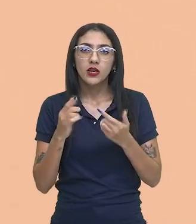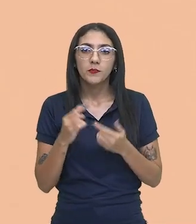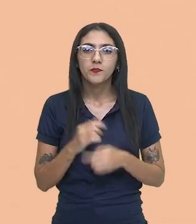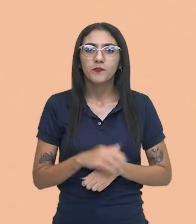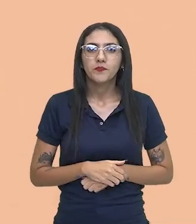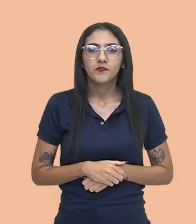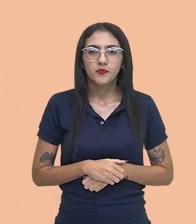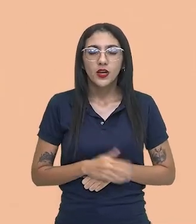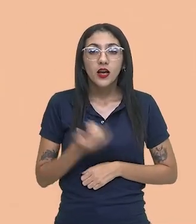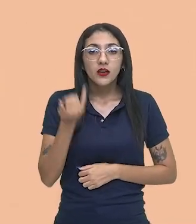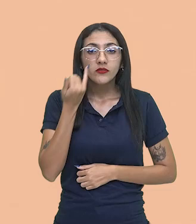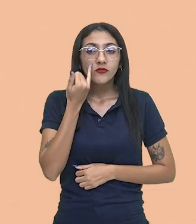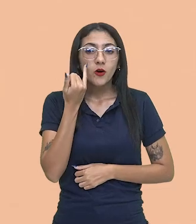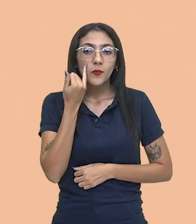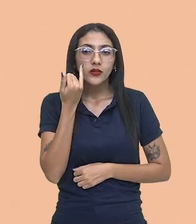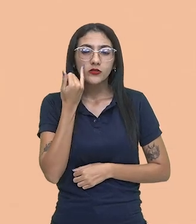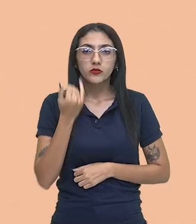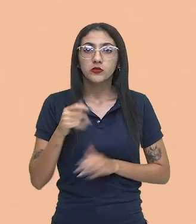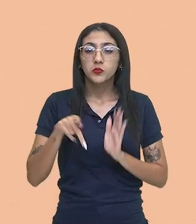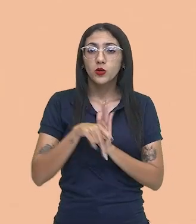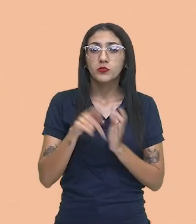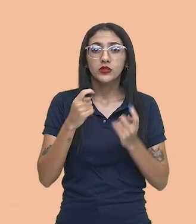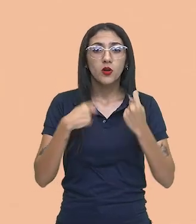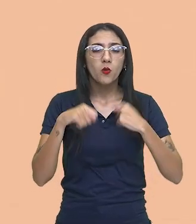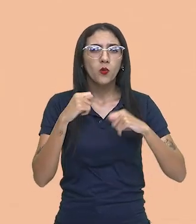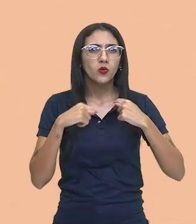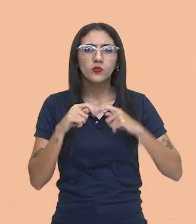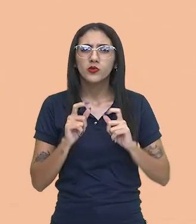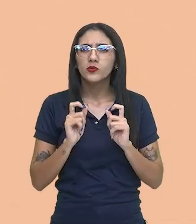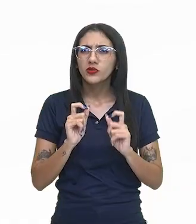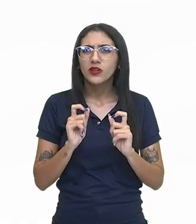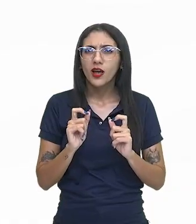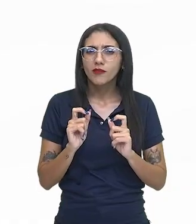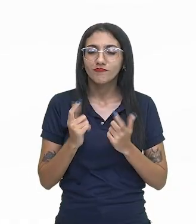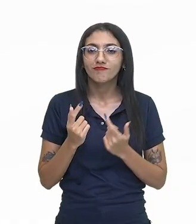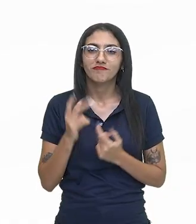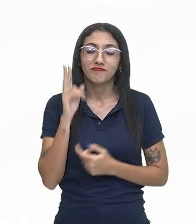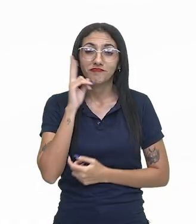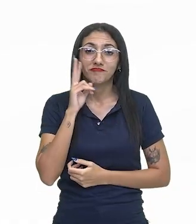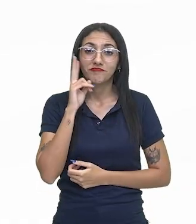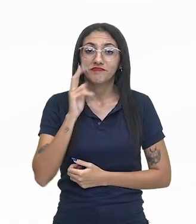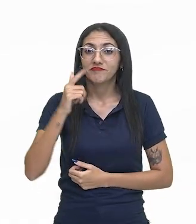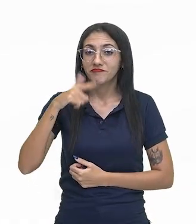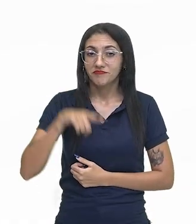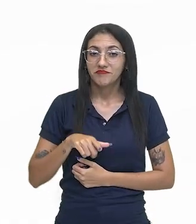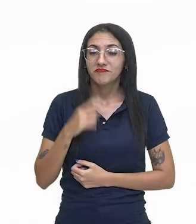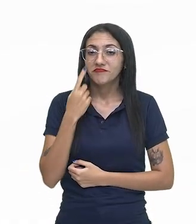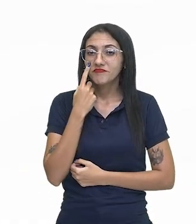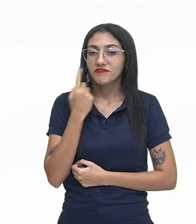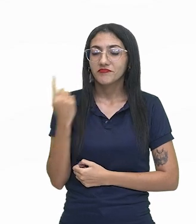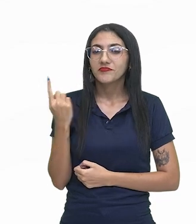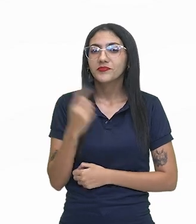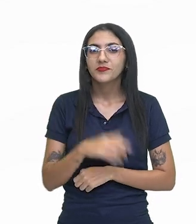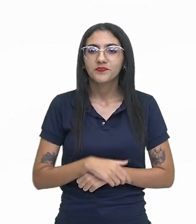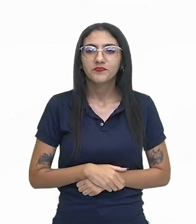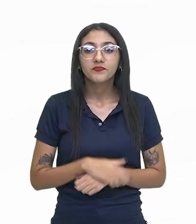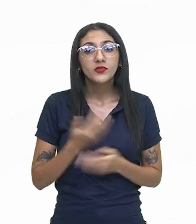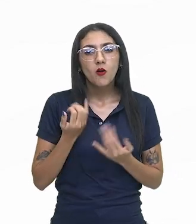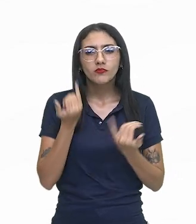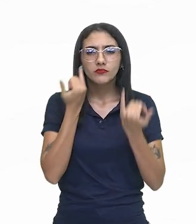índices ou indicadores socioeconômicos. O que é isso? Vamos lembrar? Né? Nessa tela aí, né? São